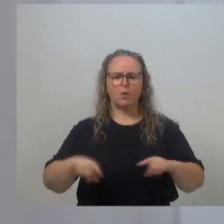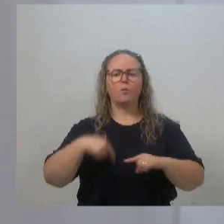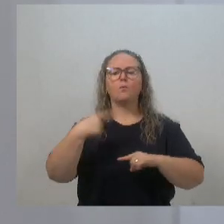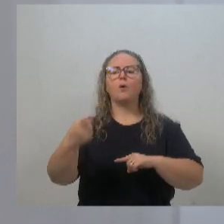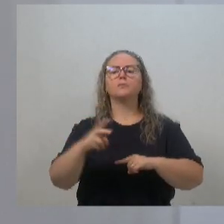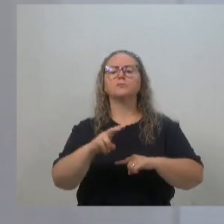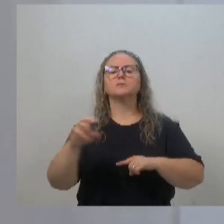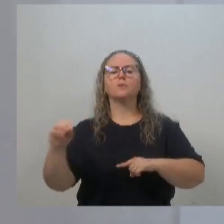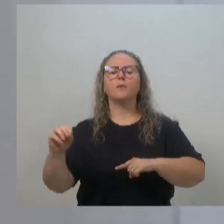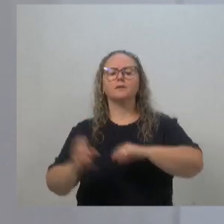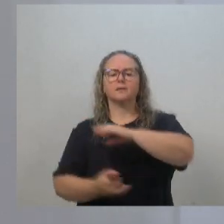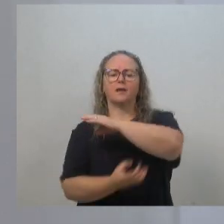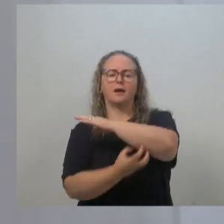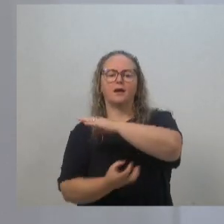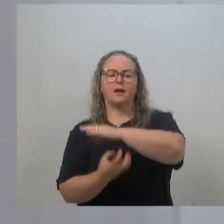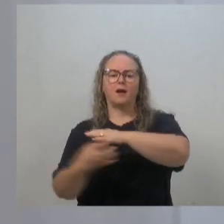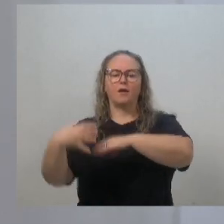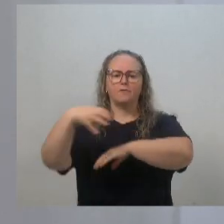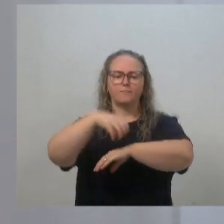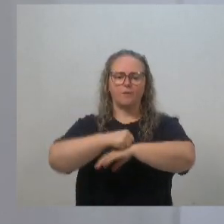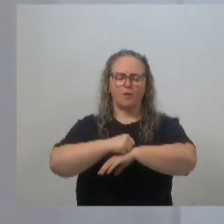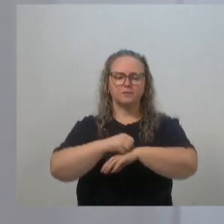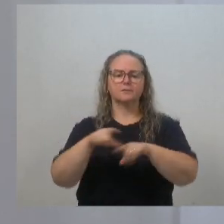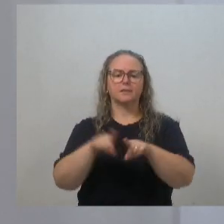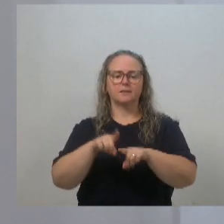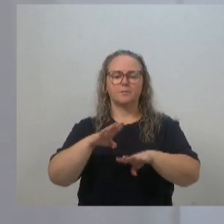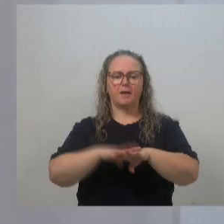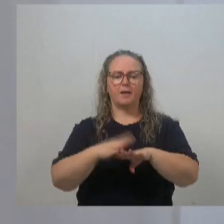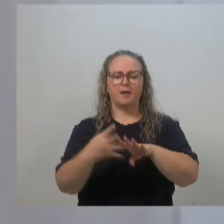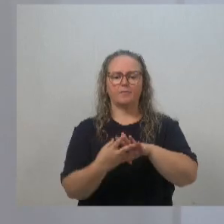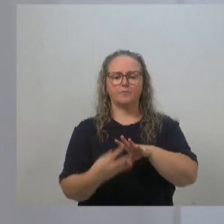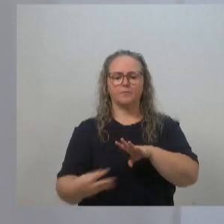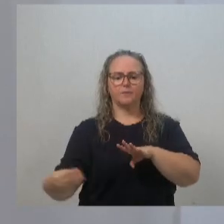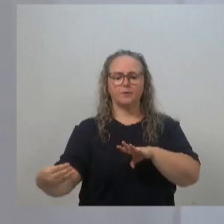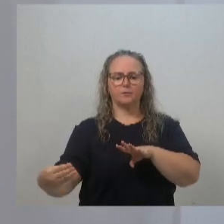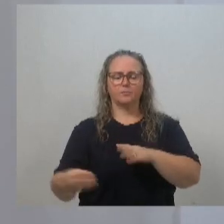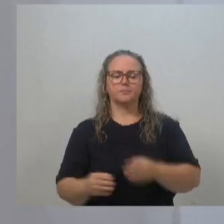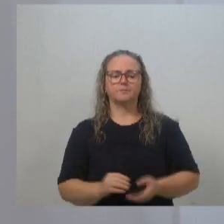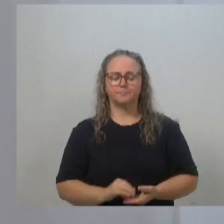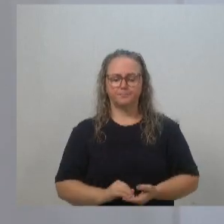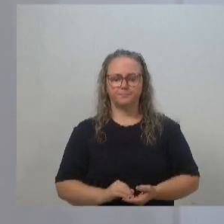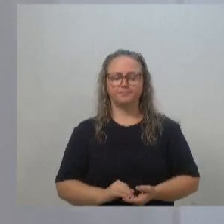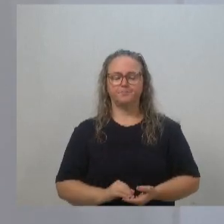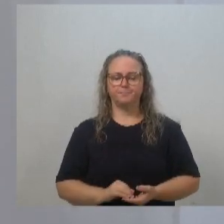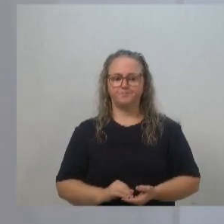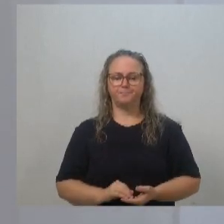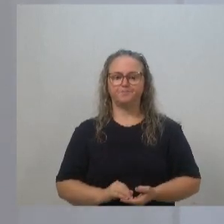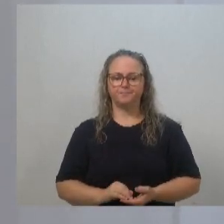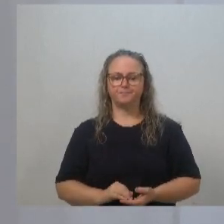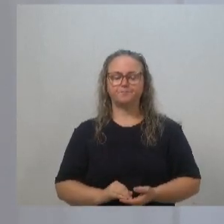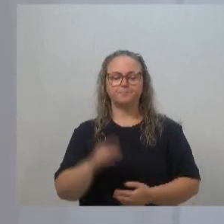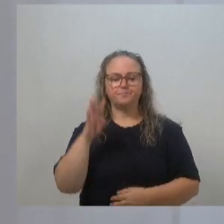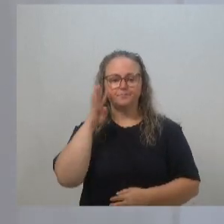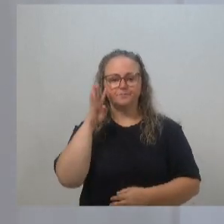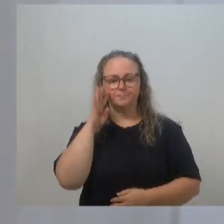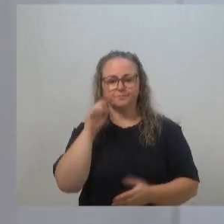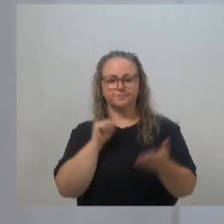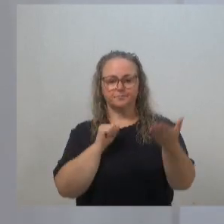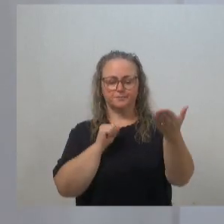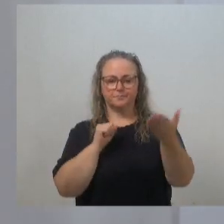depois ainda vai melhorar para 40% de fóssil filtro. Ouçam a parte os dois